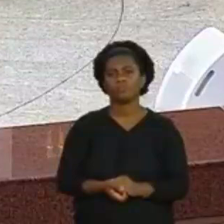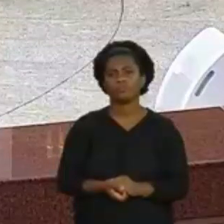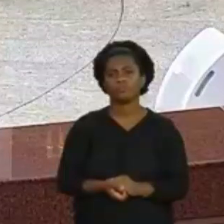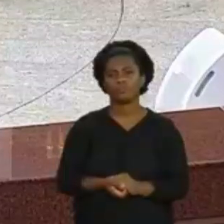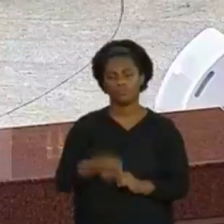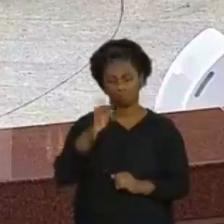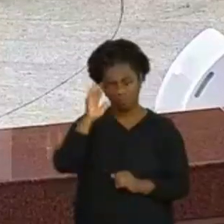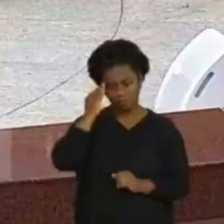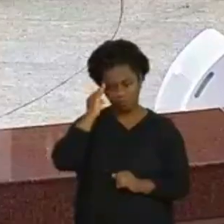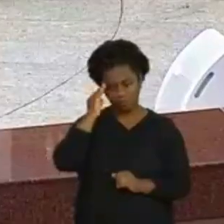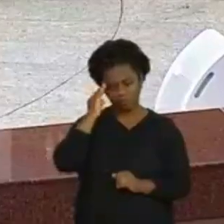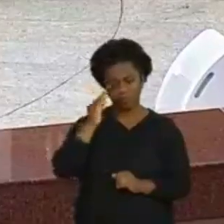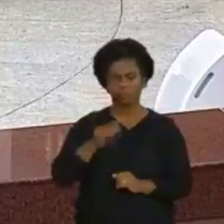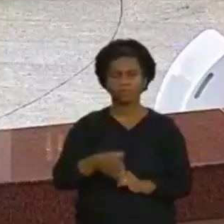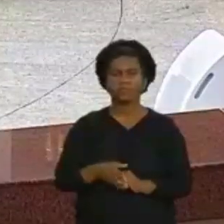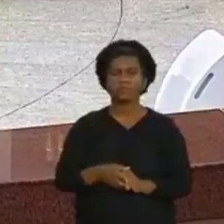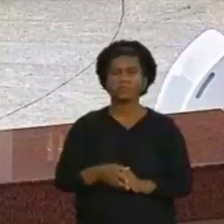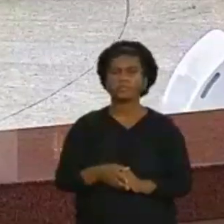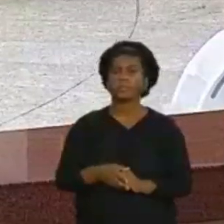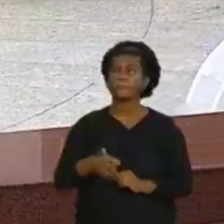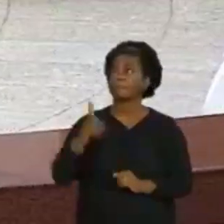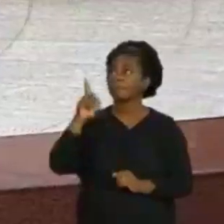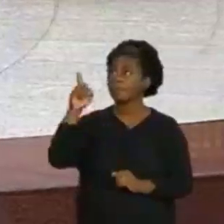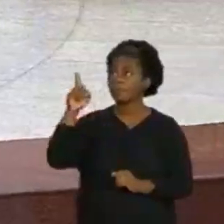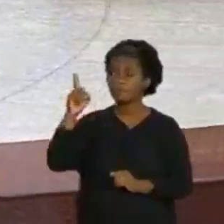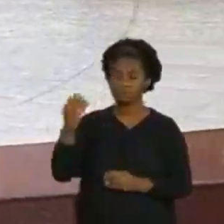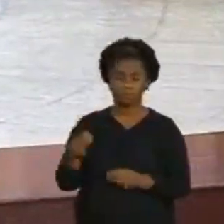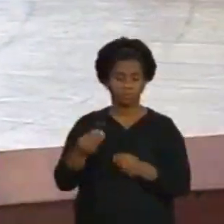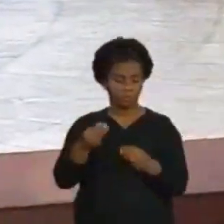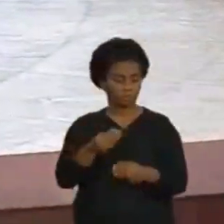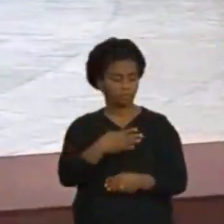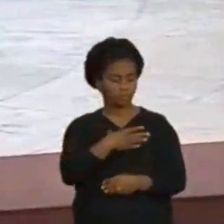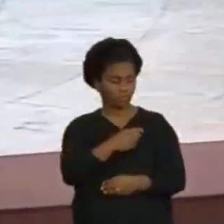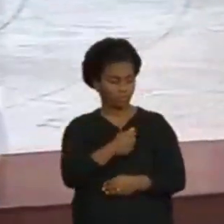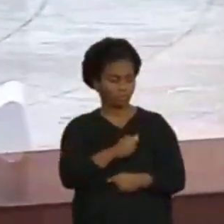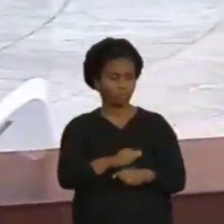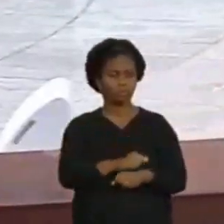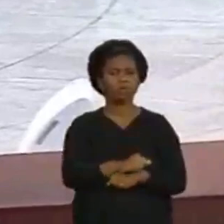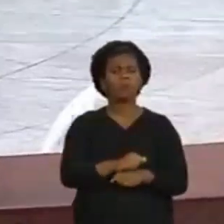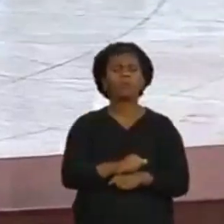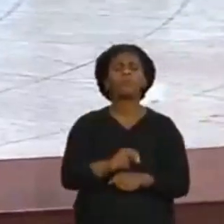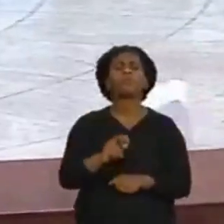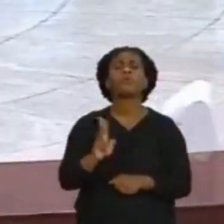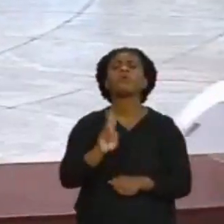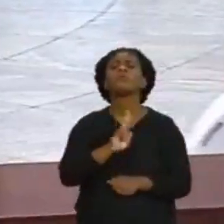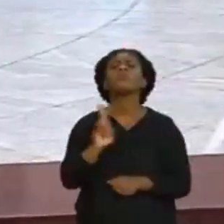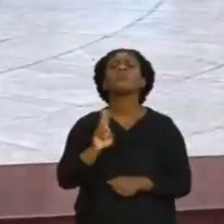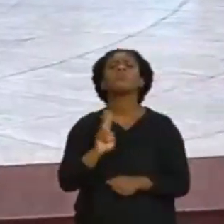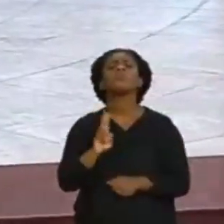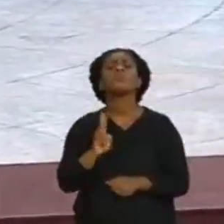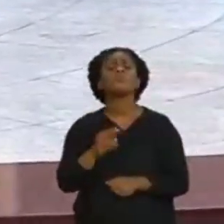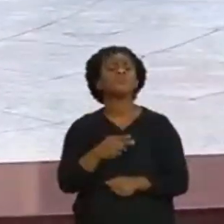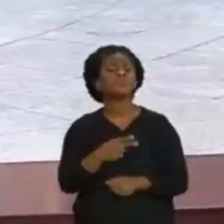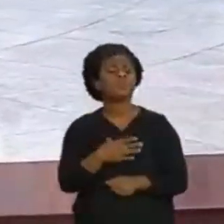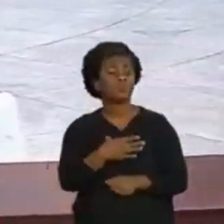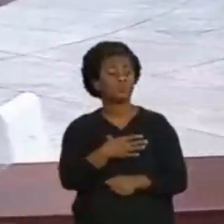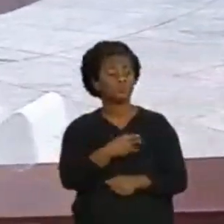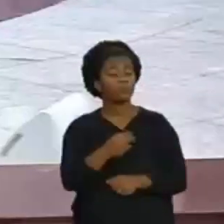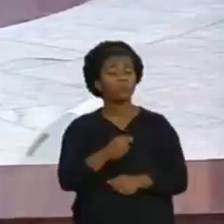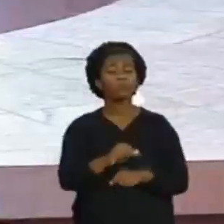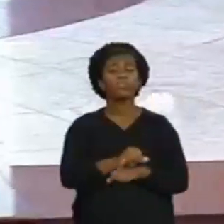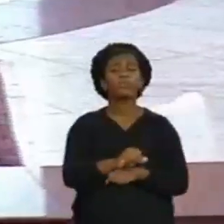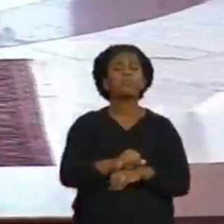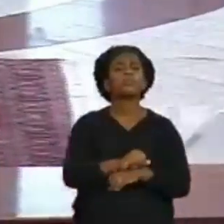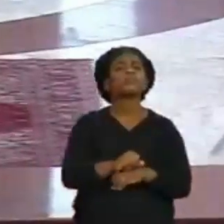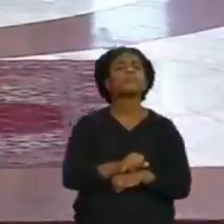Entenda uma coisa, Deus deu um filho a Abraão. Como é que foi o nome do filho dele? Hã?